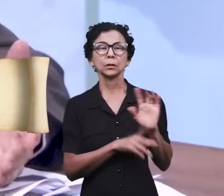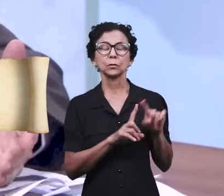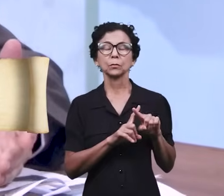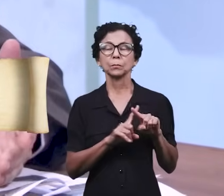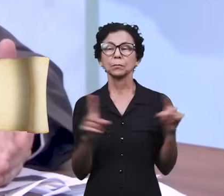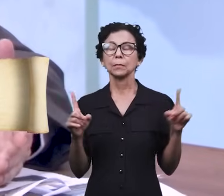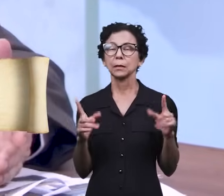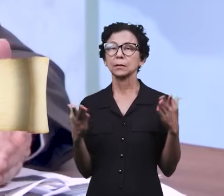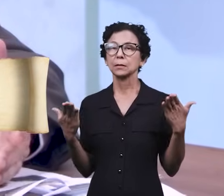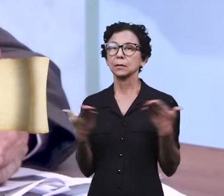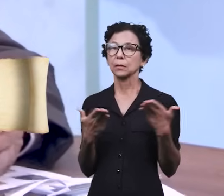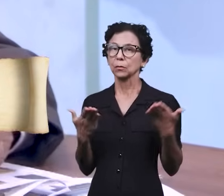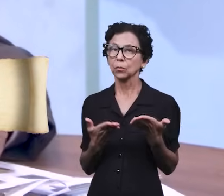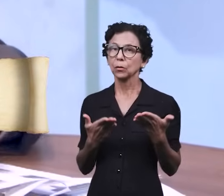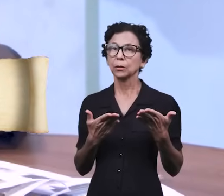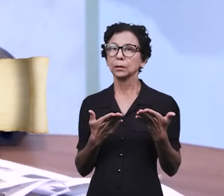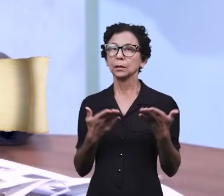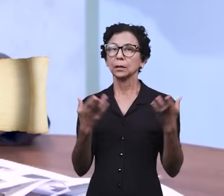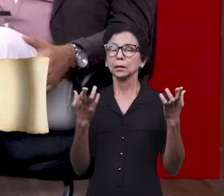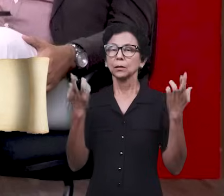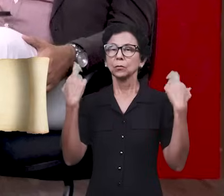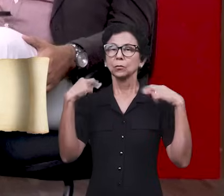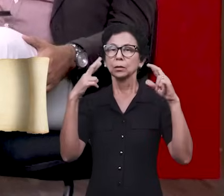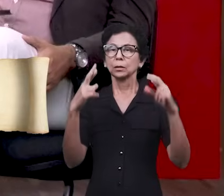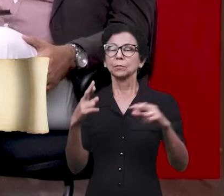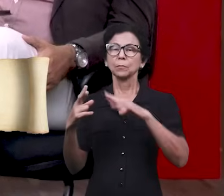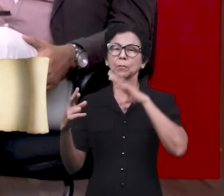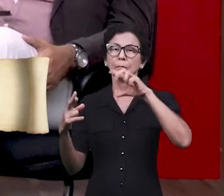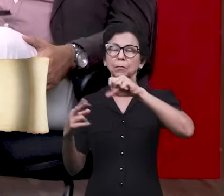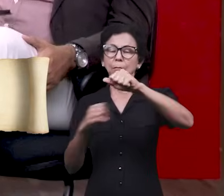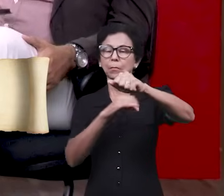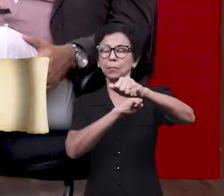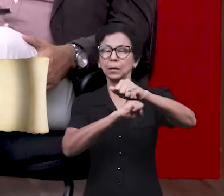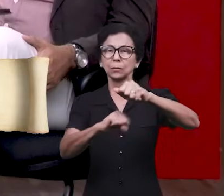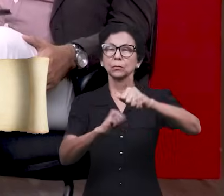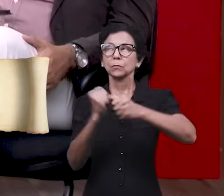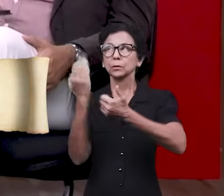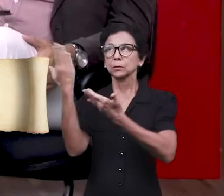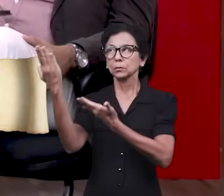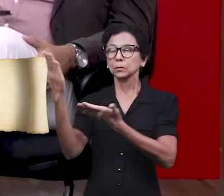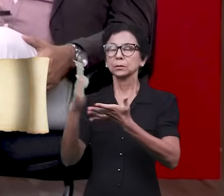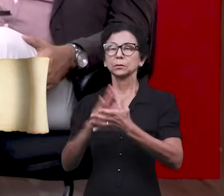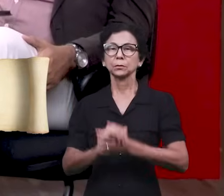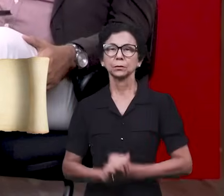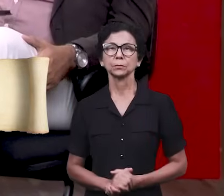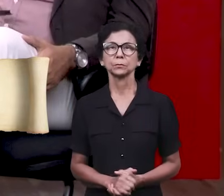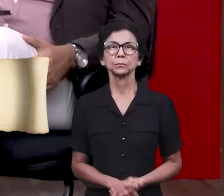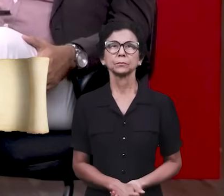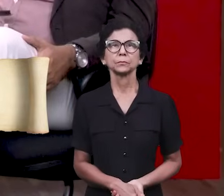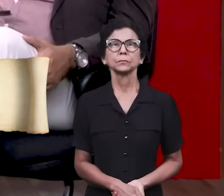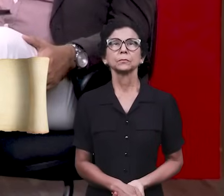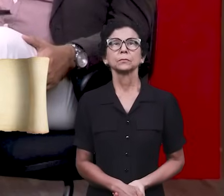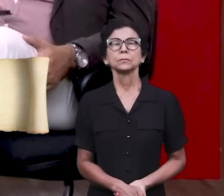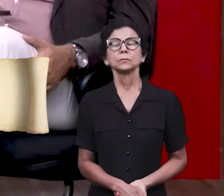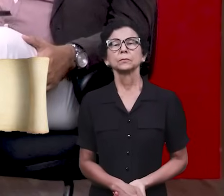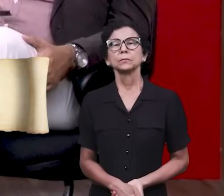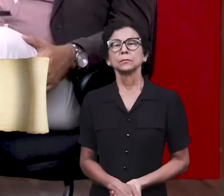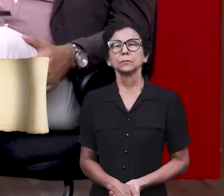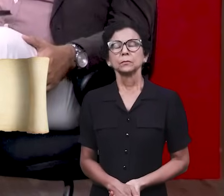para a nossa salvação. Amém. Então são essas considerações que ia fazer a respeito do local, né, do templo.